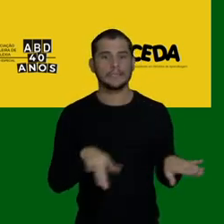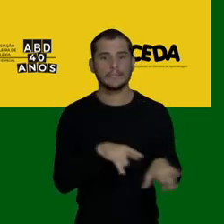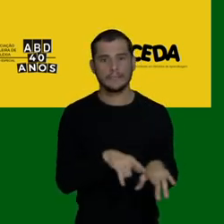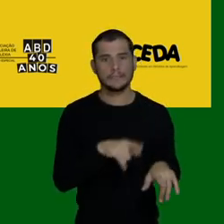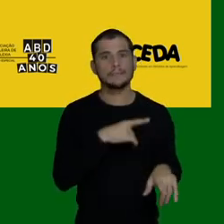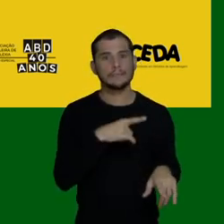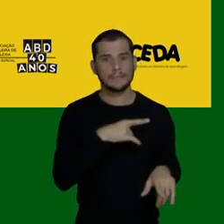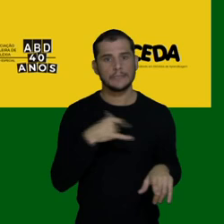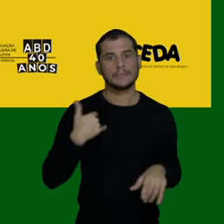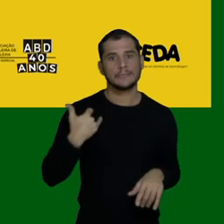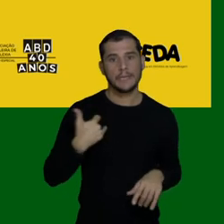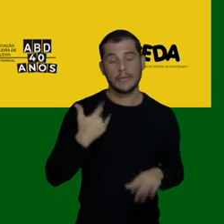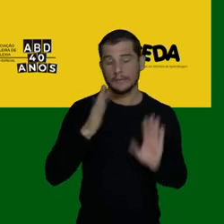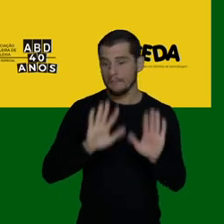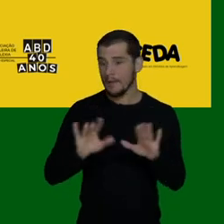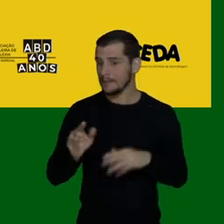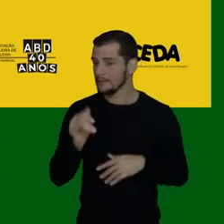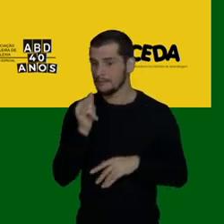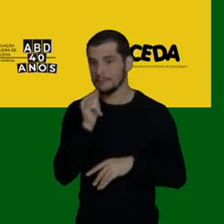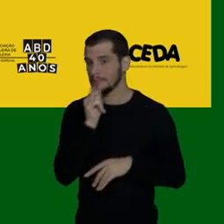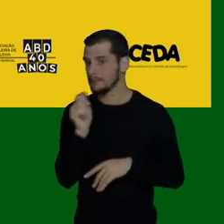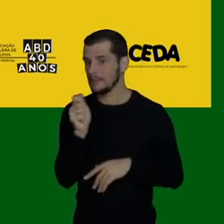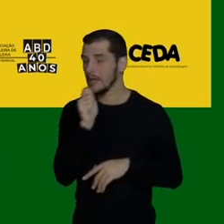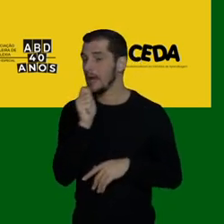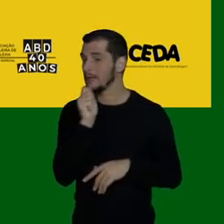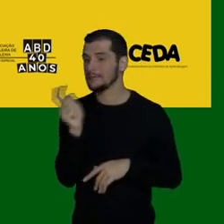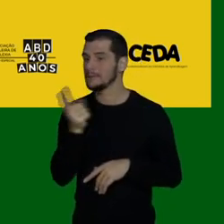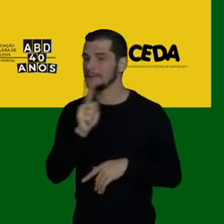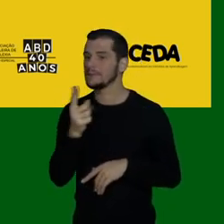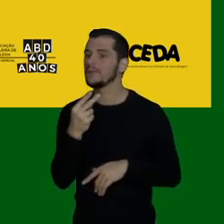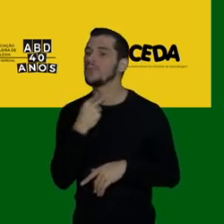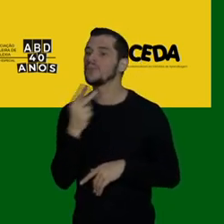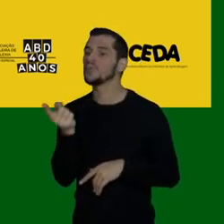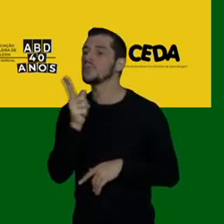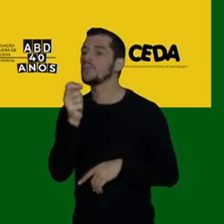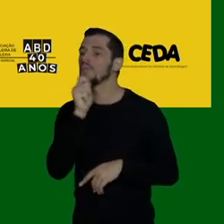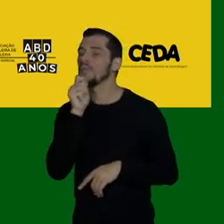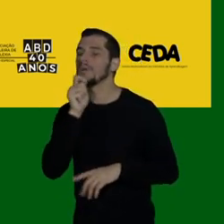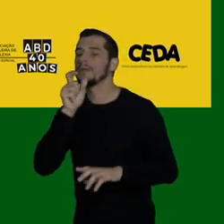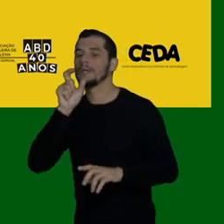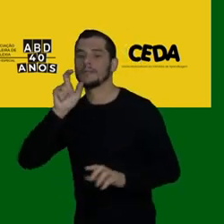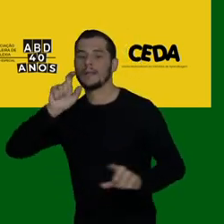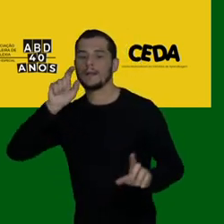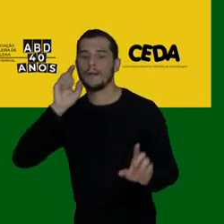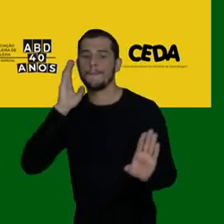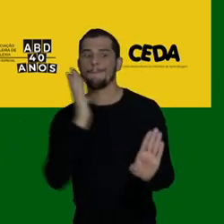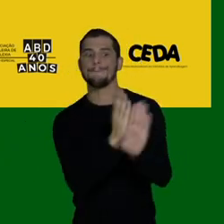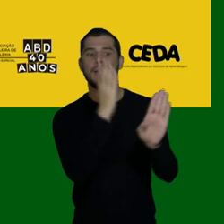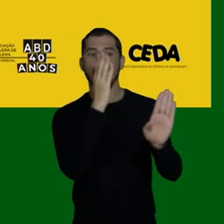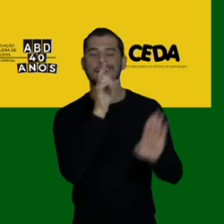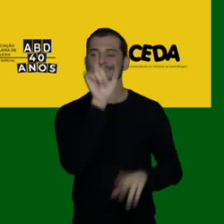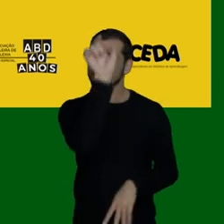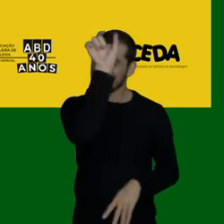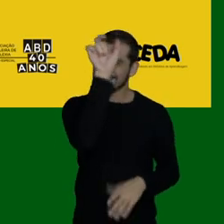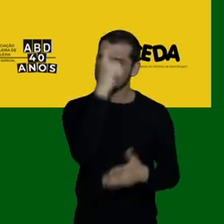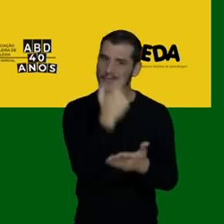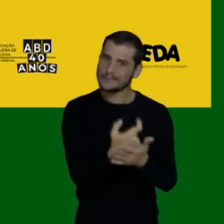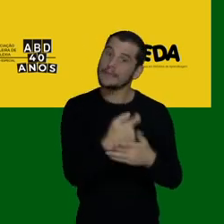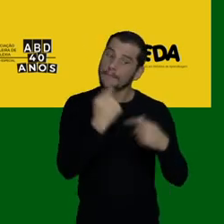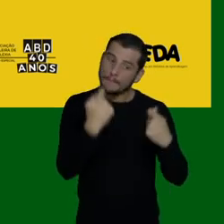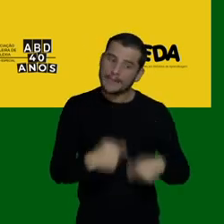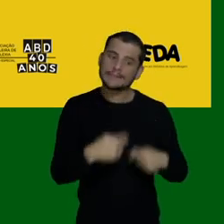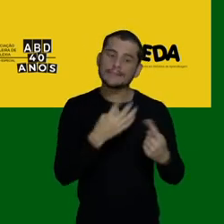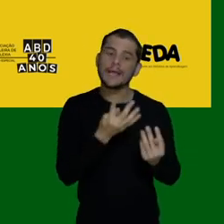eu não posso falar em dislexia né ele tem todos os sintomas Então essa criança já começa na intervenção